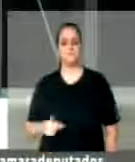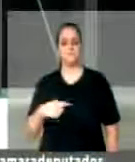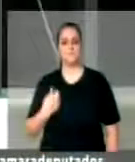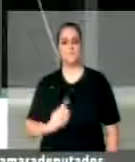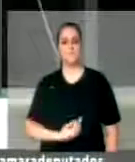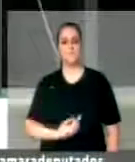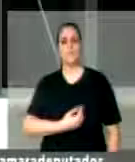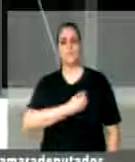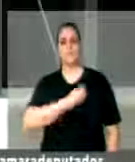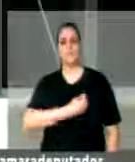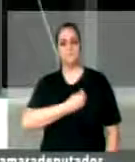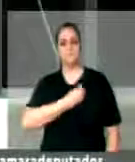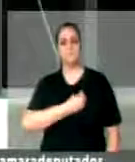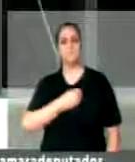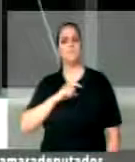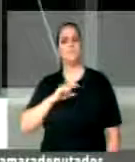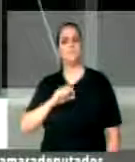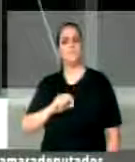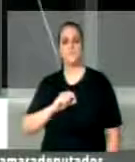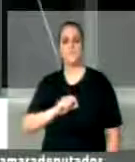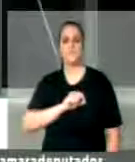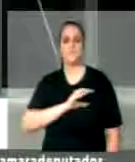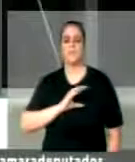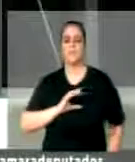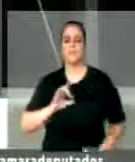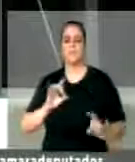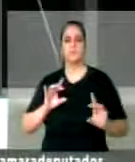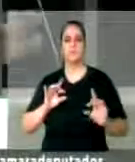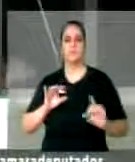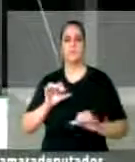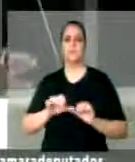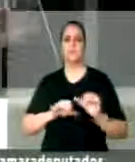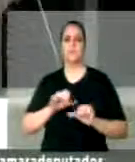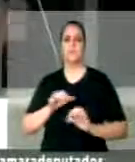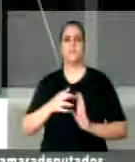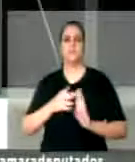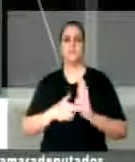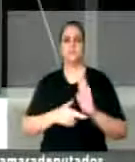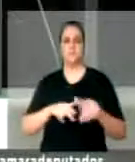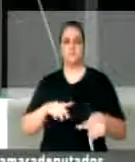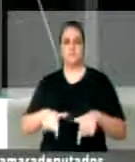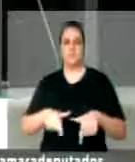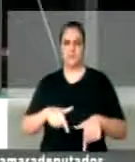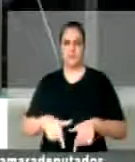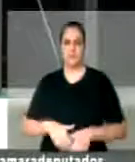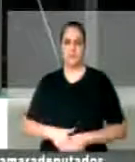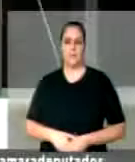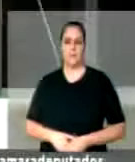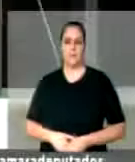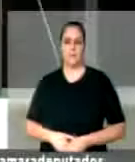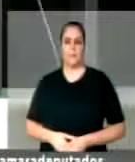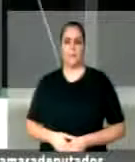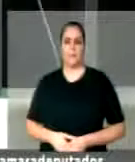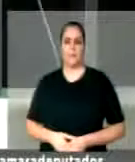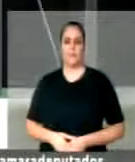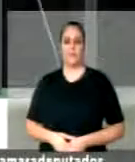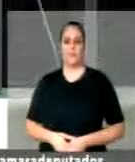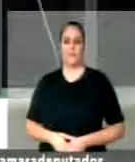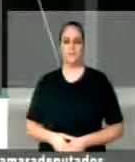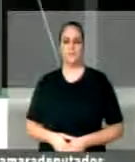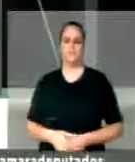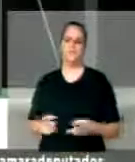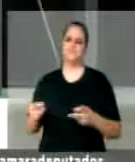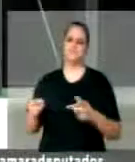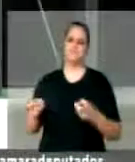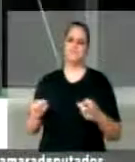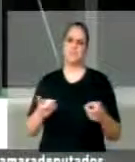Comissão Especial da Reforma Trabalhista e temos observado que tem pressa em